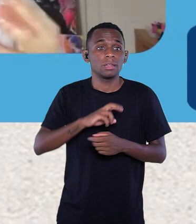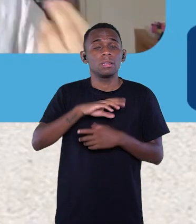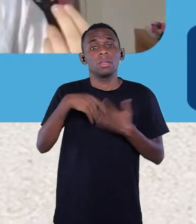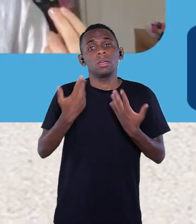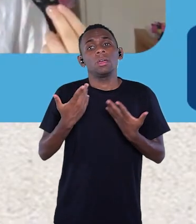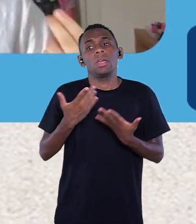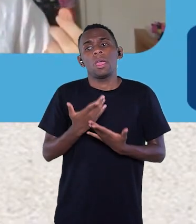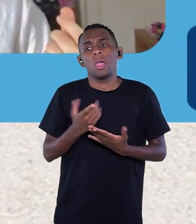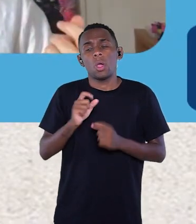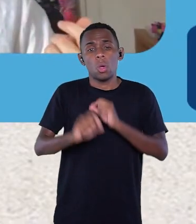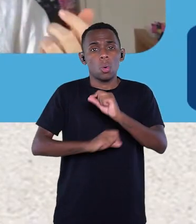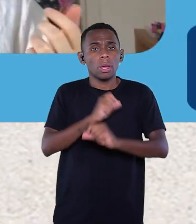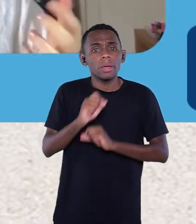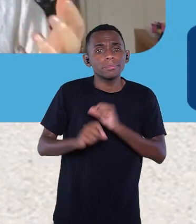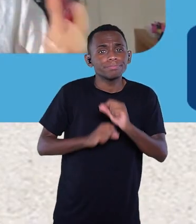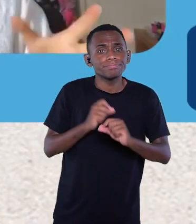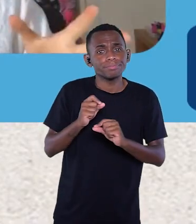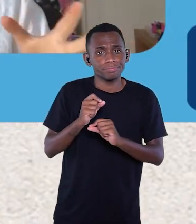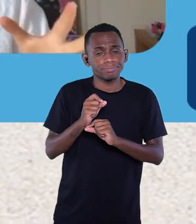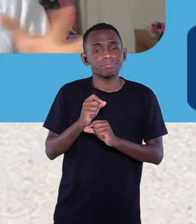não é uma lesbianidade...